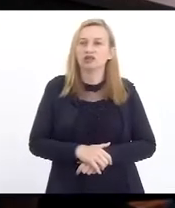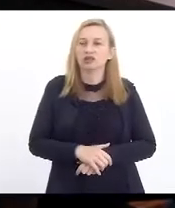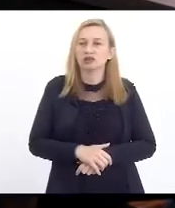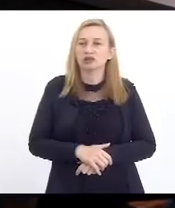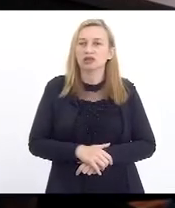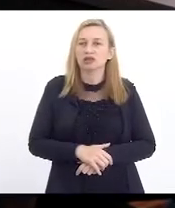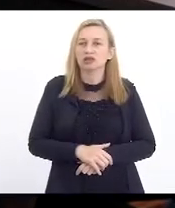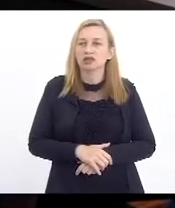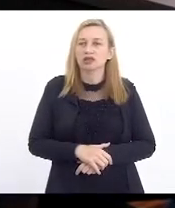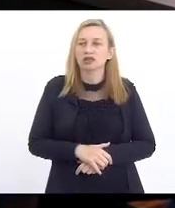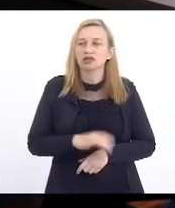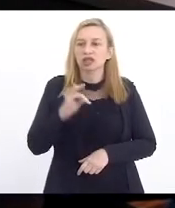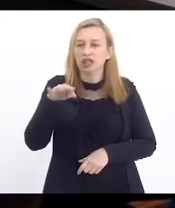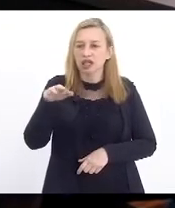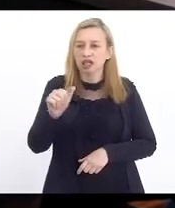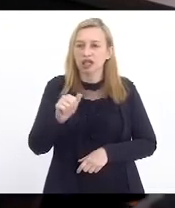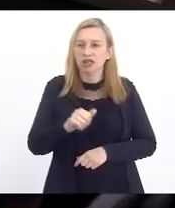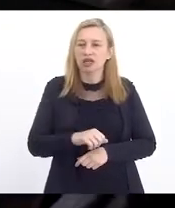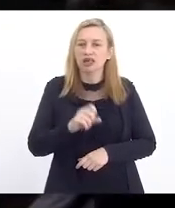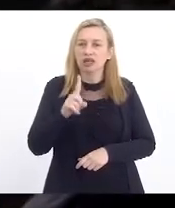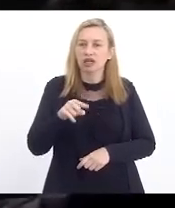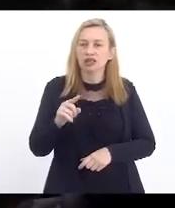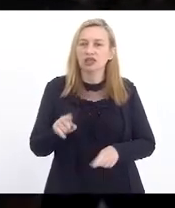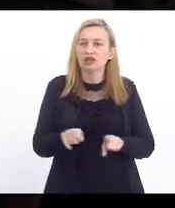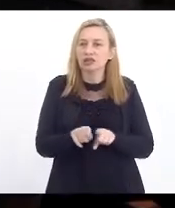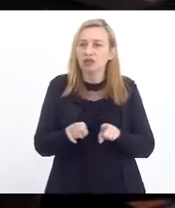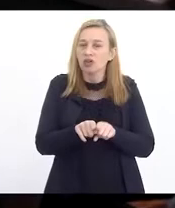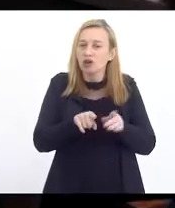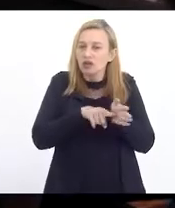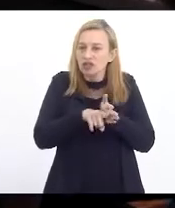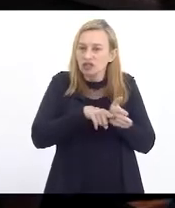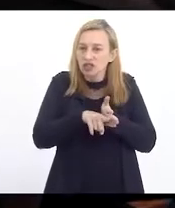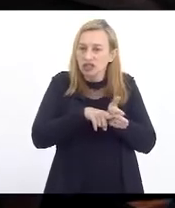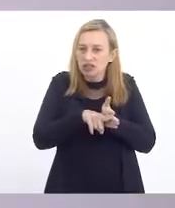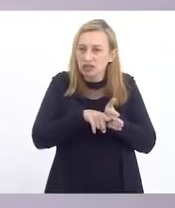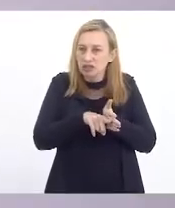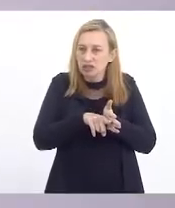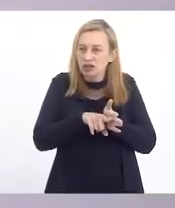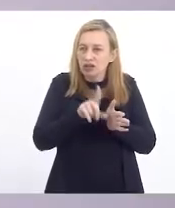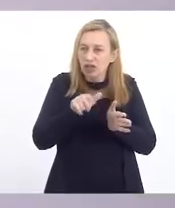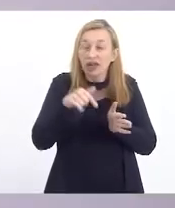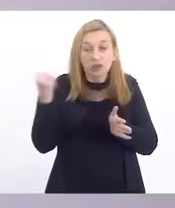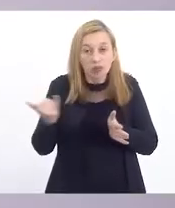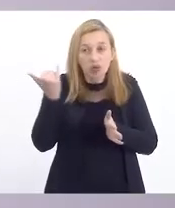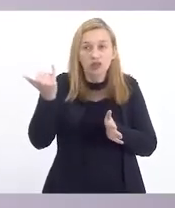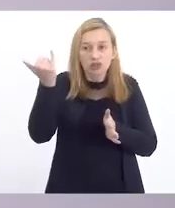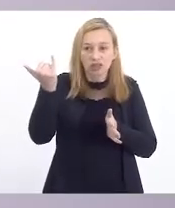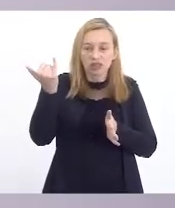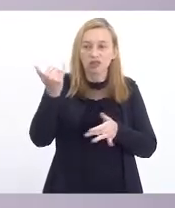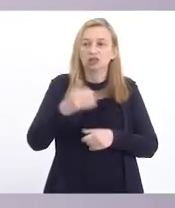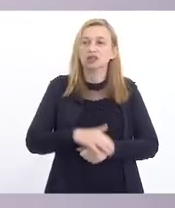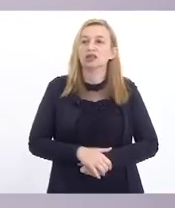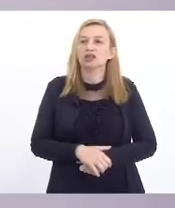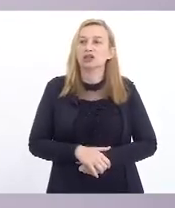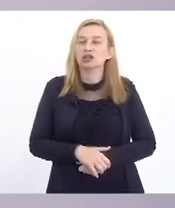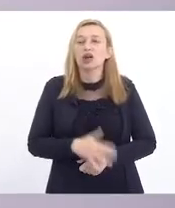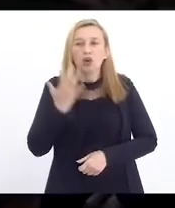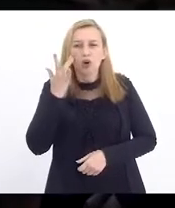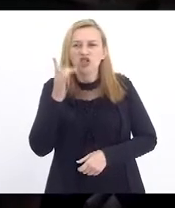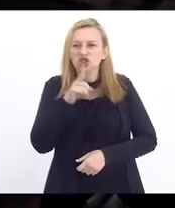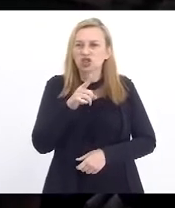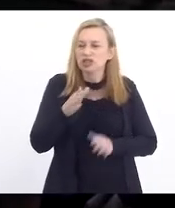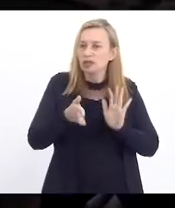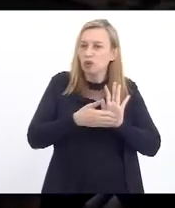ETA. A eficiência da fiscalização, isso é importante, inclusive de forma consorciada, né, e acho que